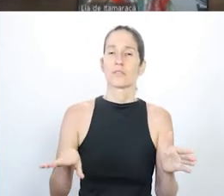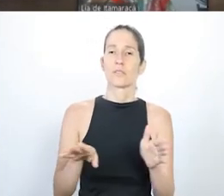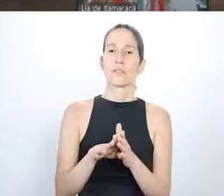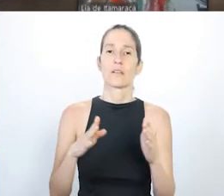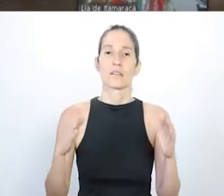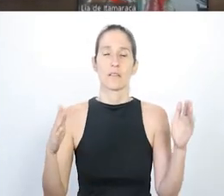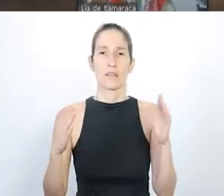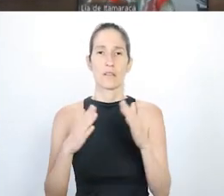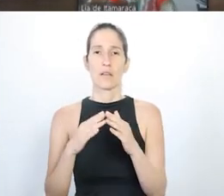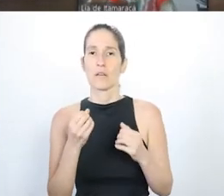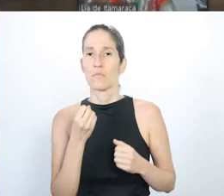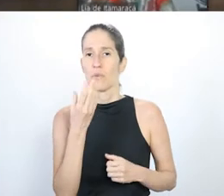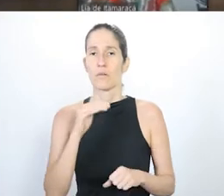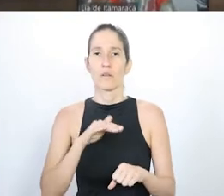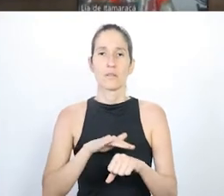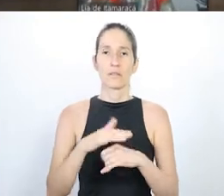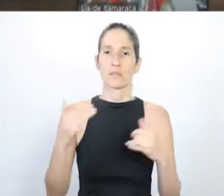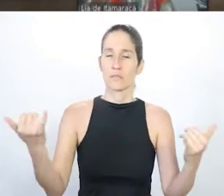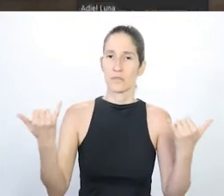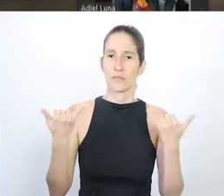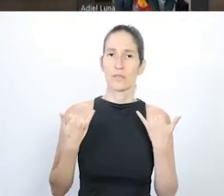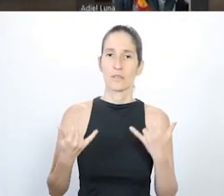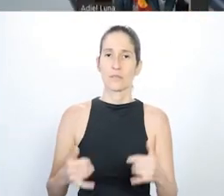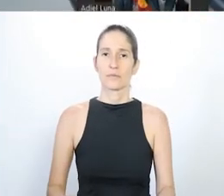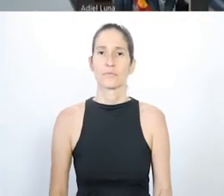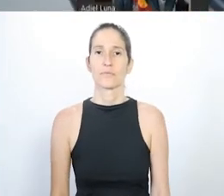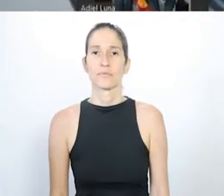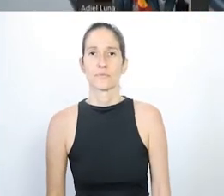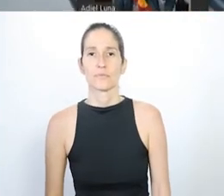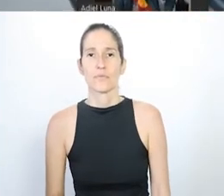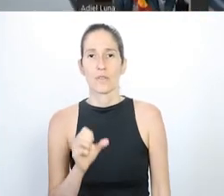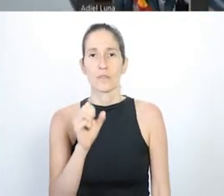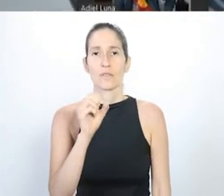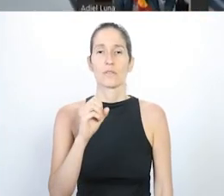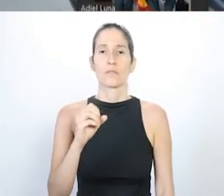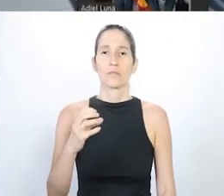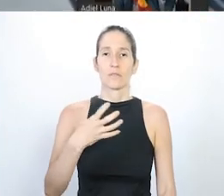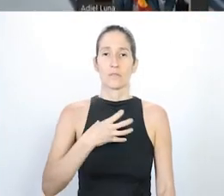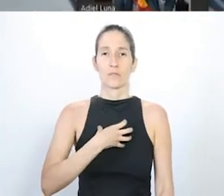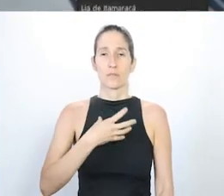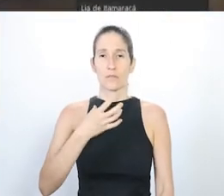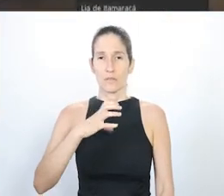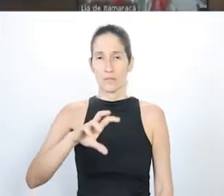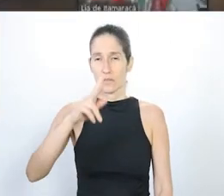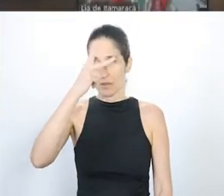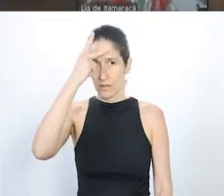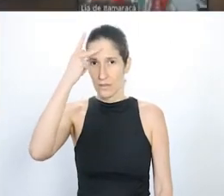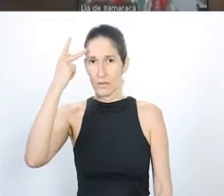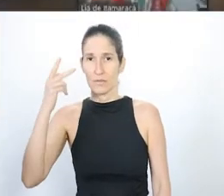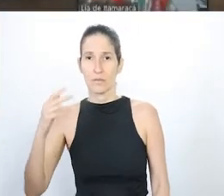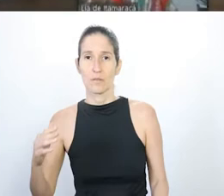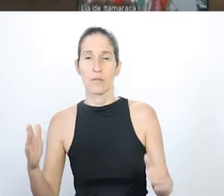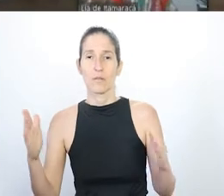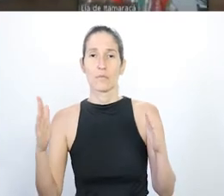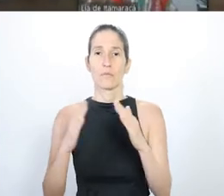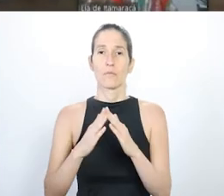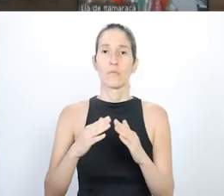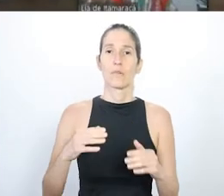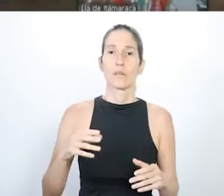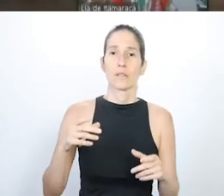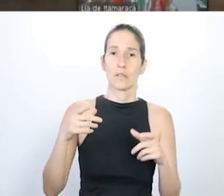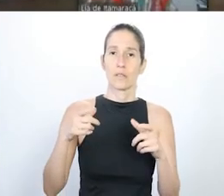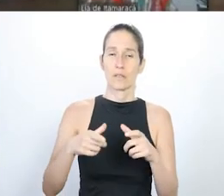boa noite me deram. Sotero mora no poço, é lá que mora Sotero. Eu peço